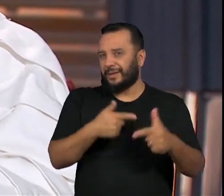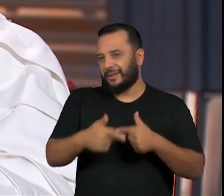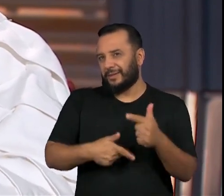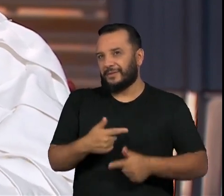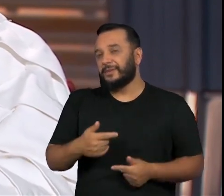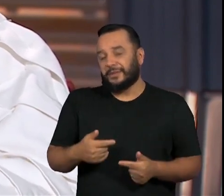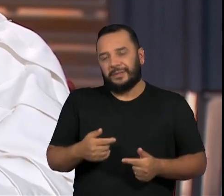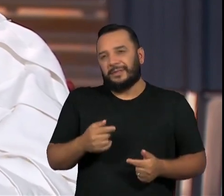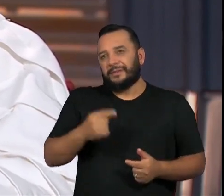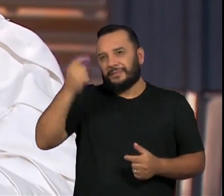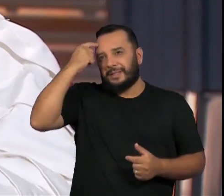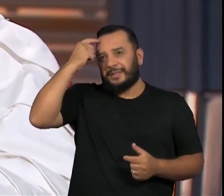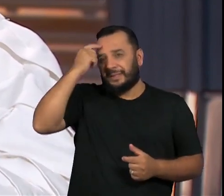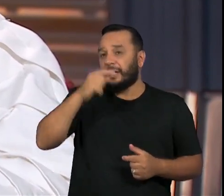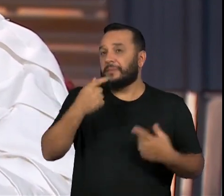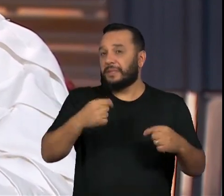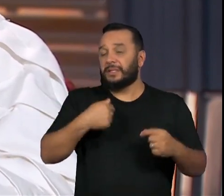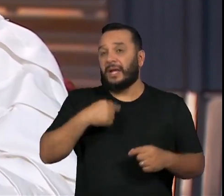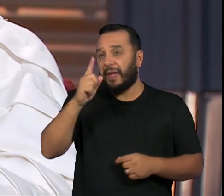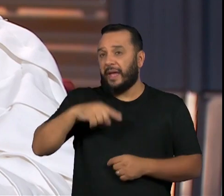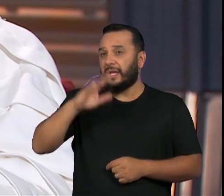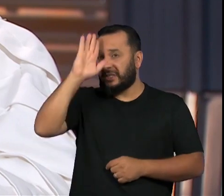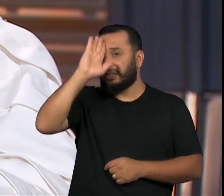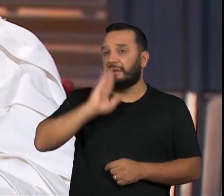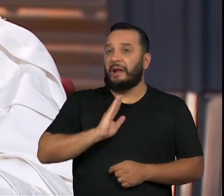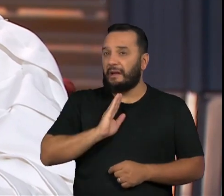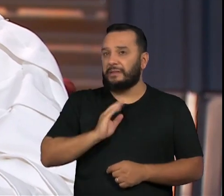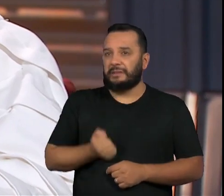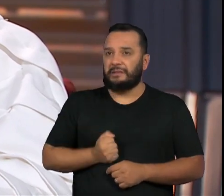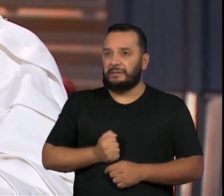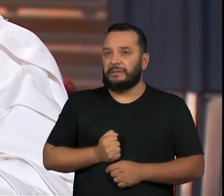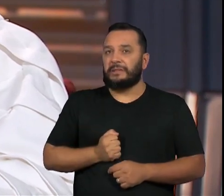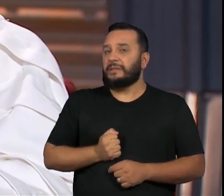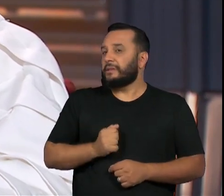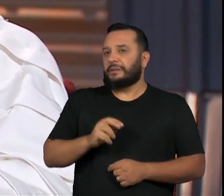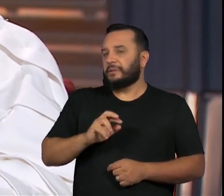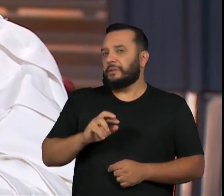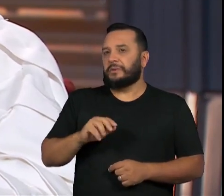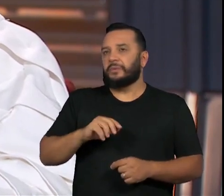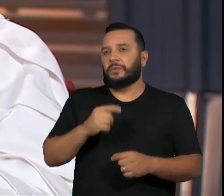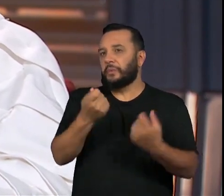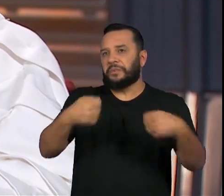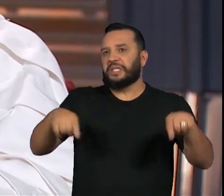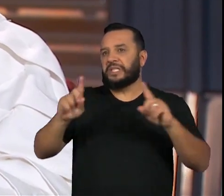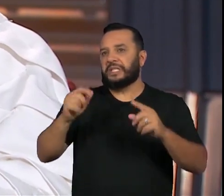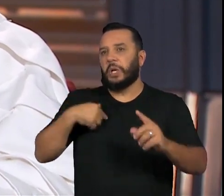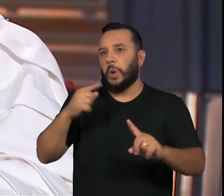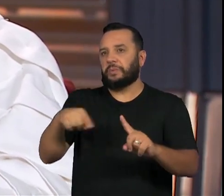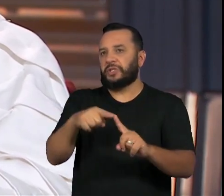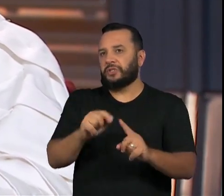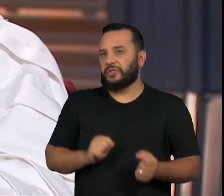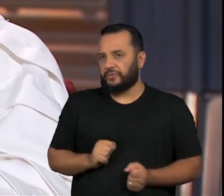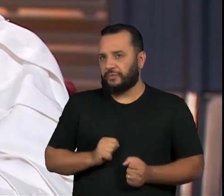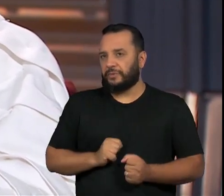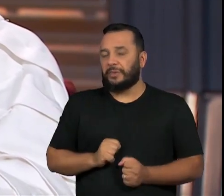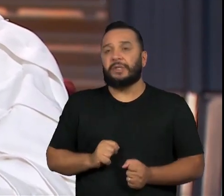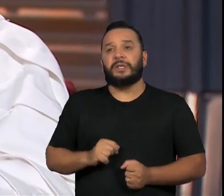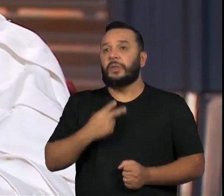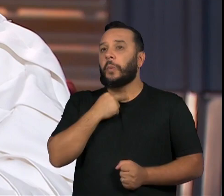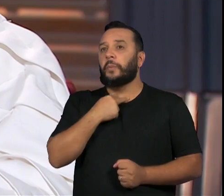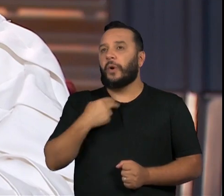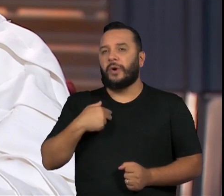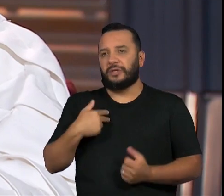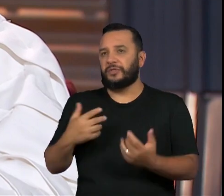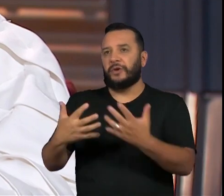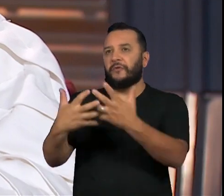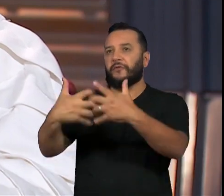esse apelo de que tem que ser gratuito, ou seja, não precisa ter um objetivo, né? E não pode ser funcional.